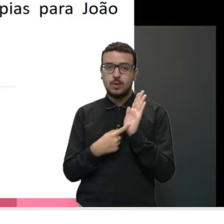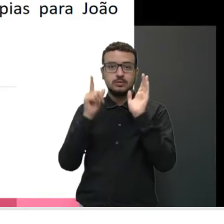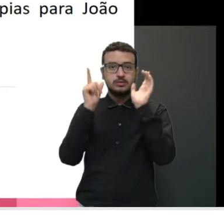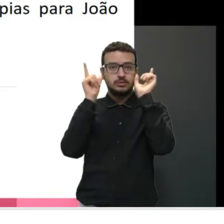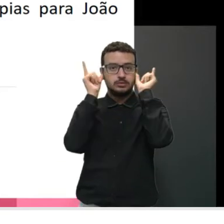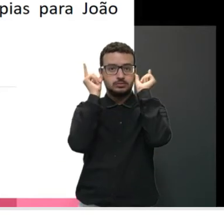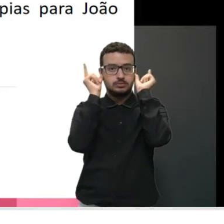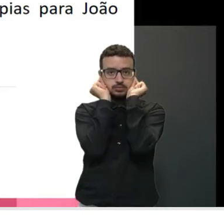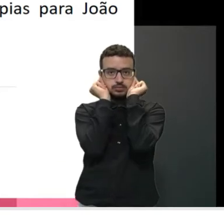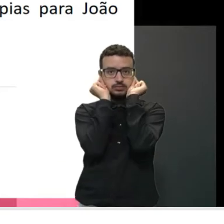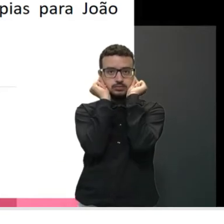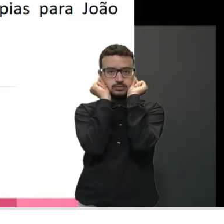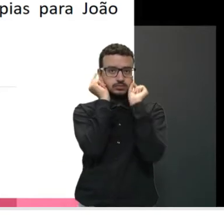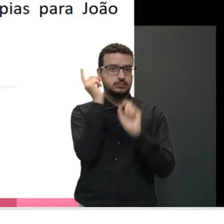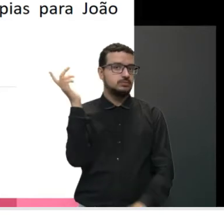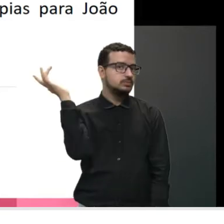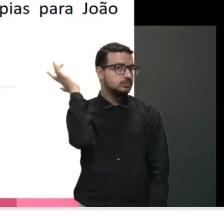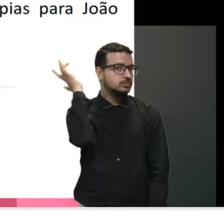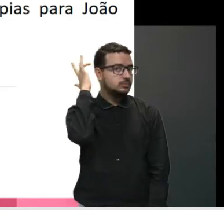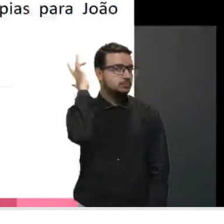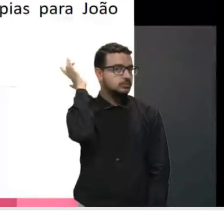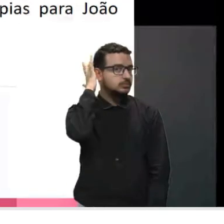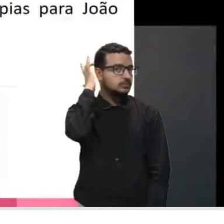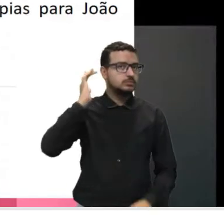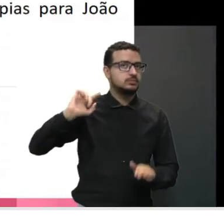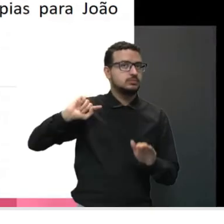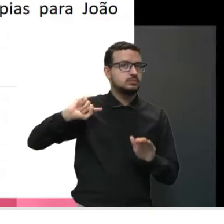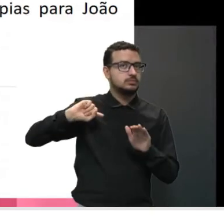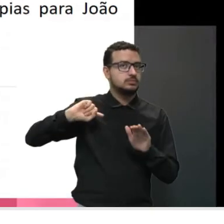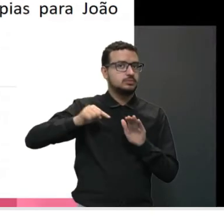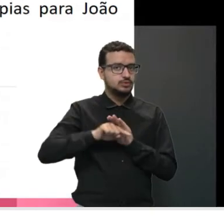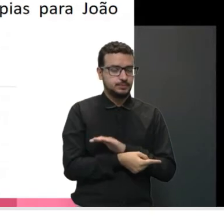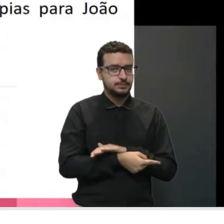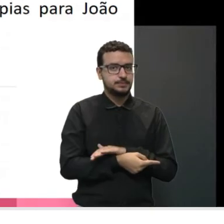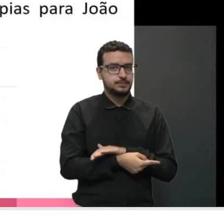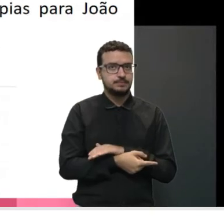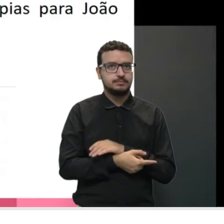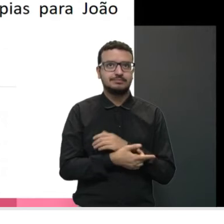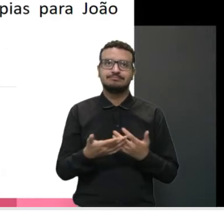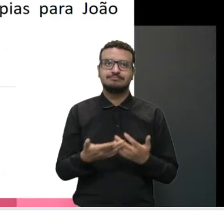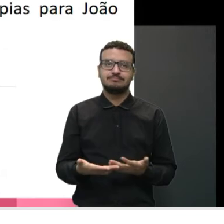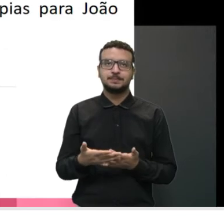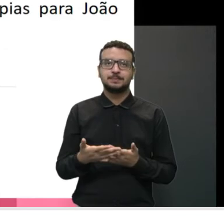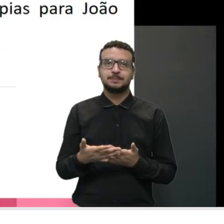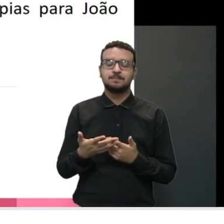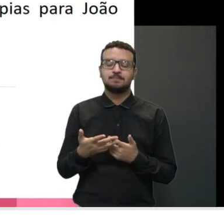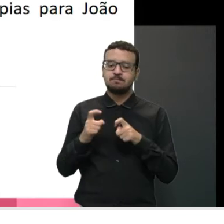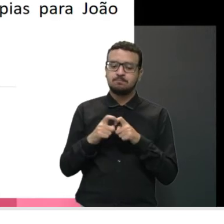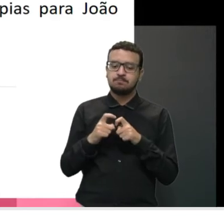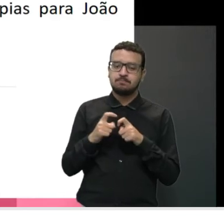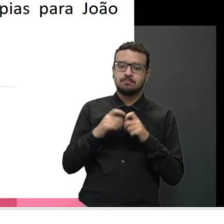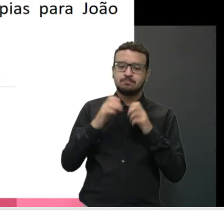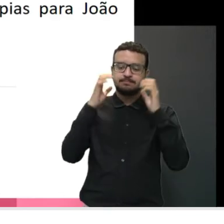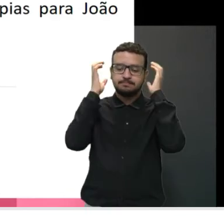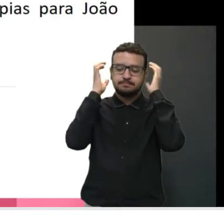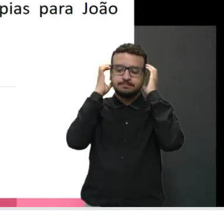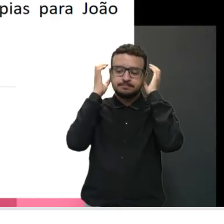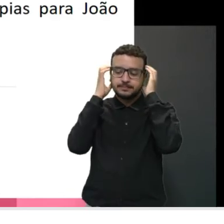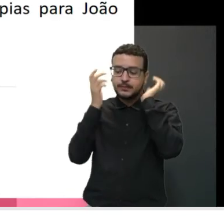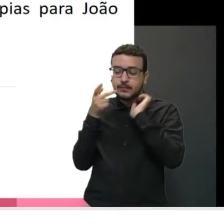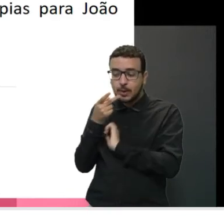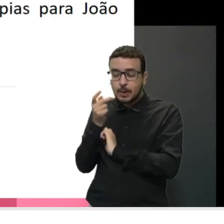profunda, tá? Em comum acordo do médico e a fonoaudióloga, indicaram o uso do AASE, que é o aparelho de amplificação